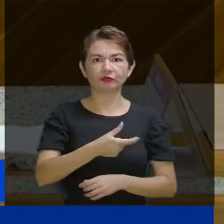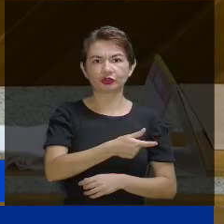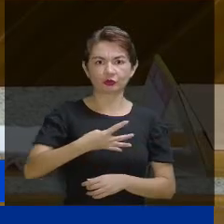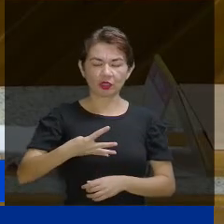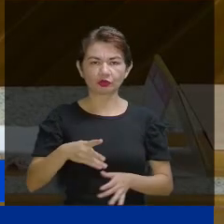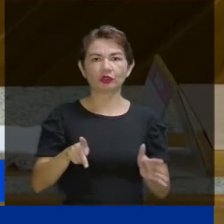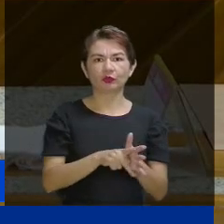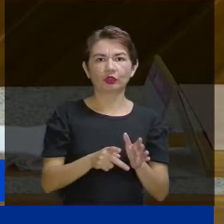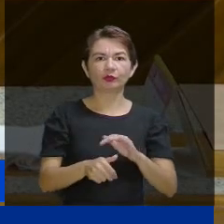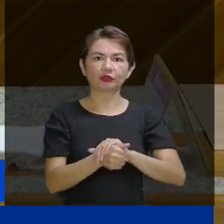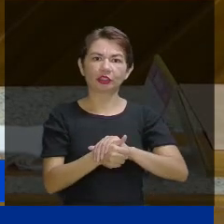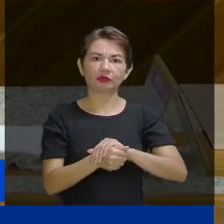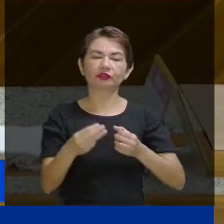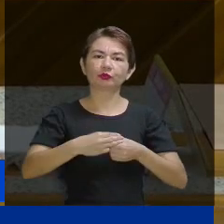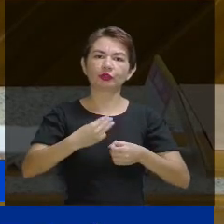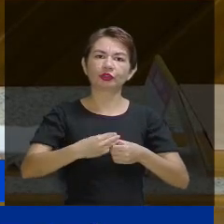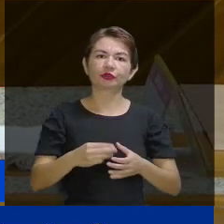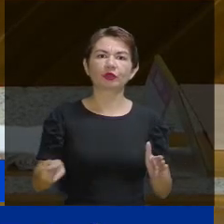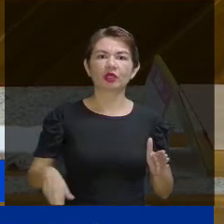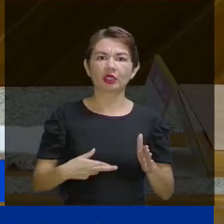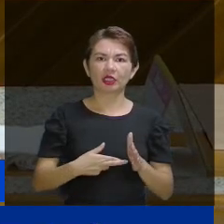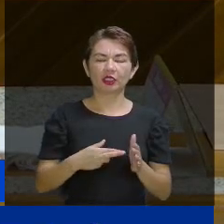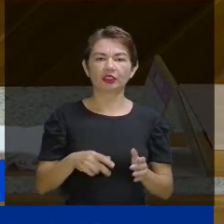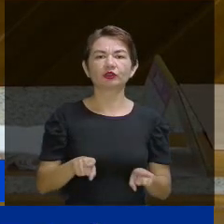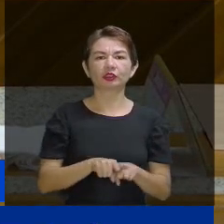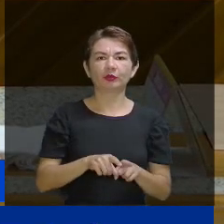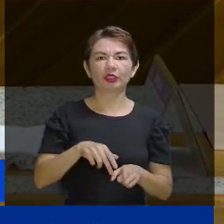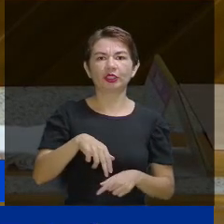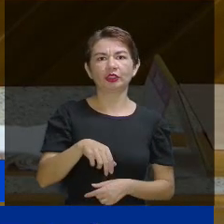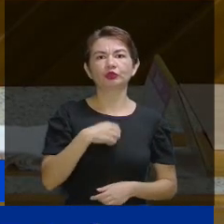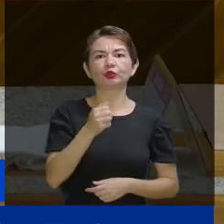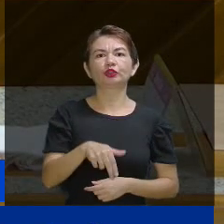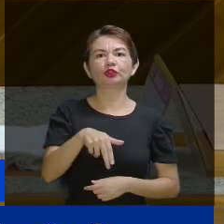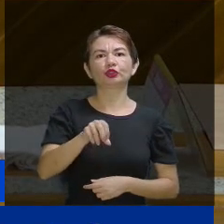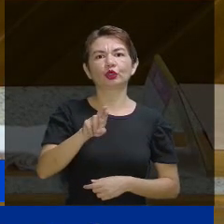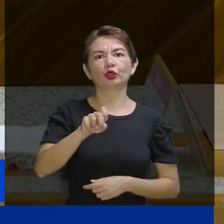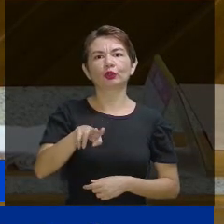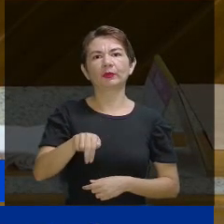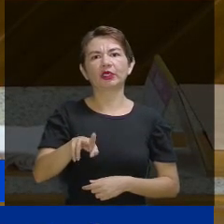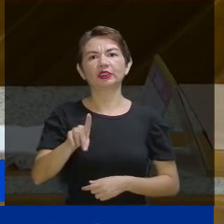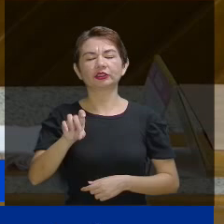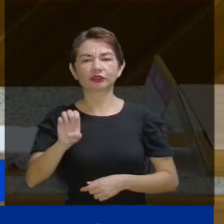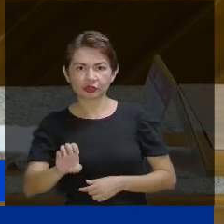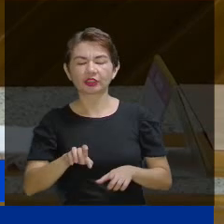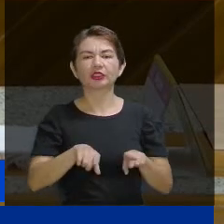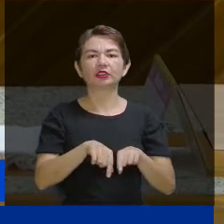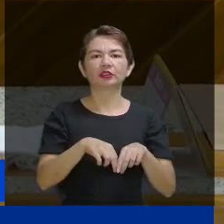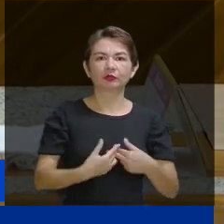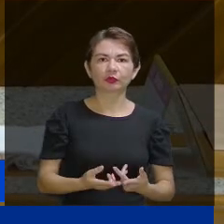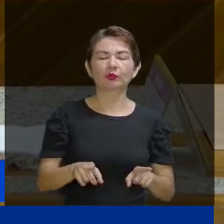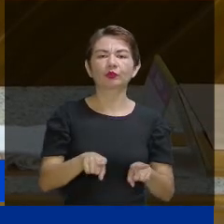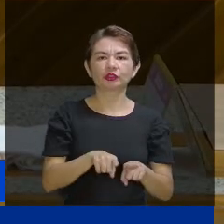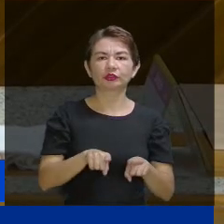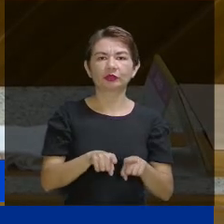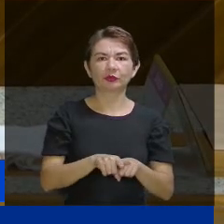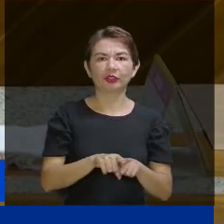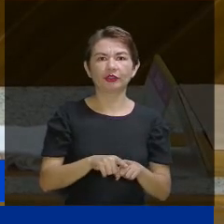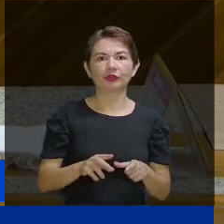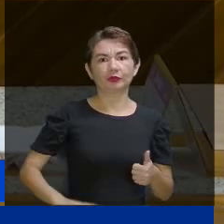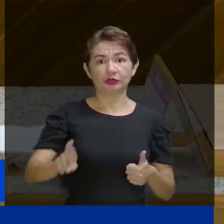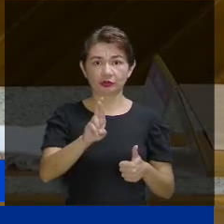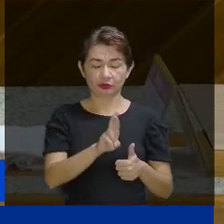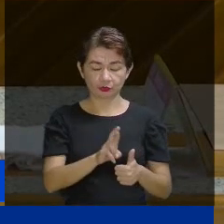0600-161-2024, origem Tartarugalzinho, relator igualmente o juiz Normando de Souza, aqui impetrante do MS, o Ministério